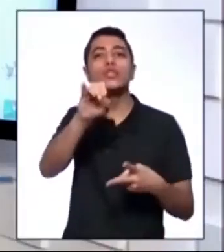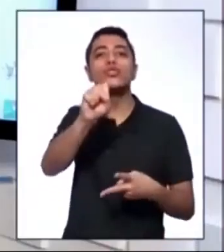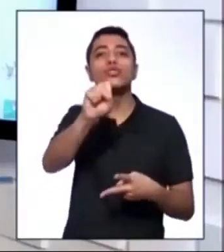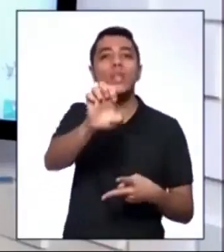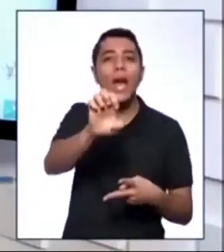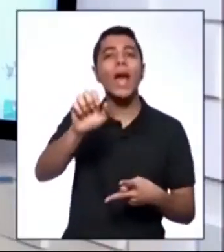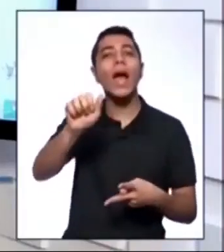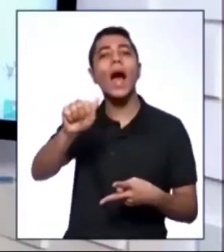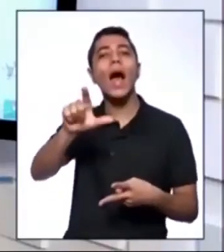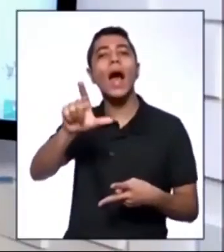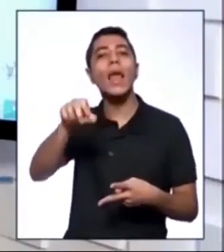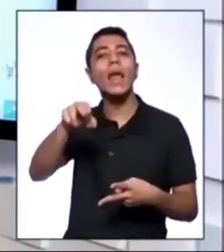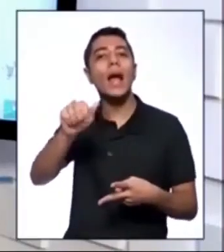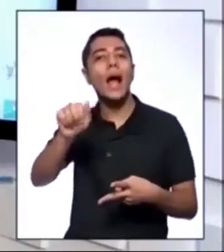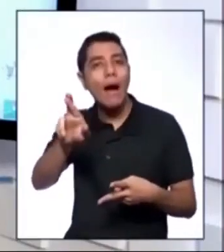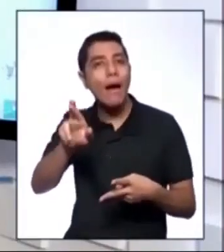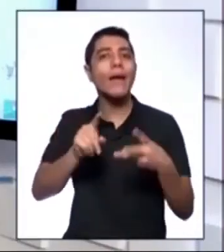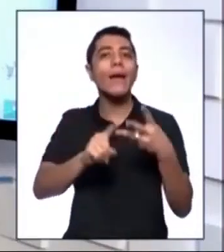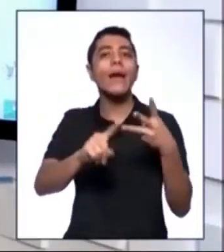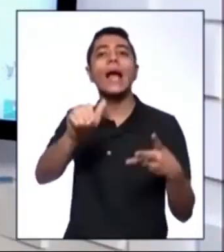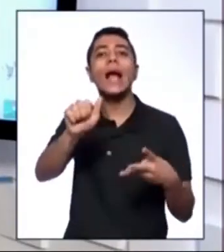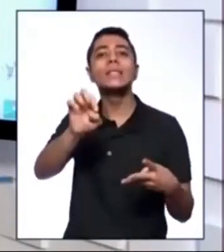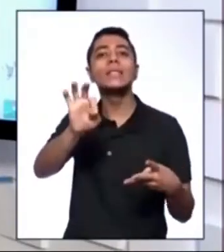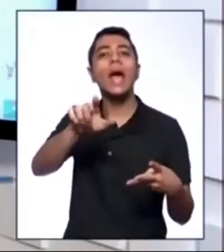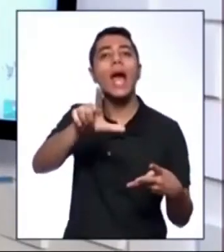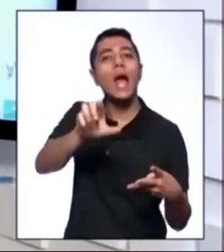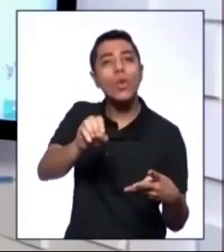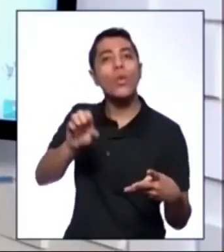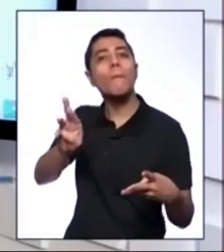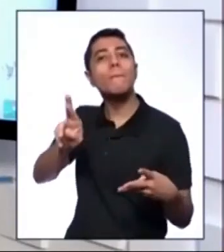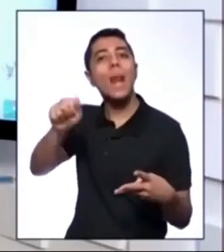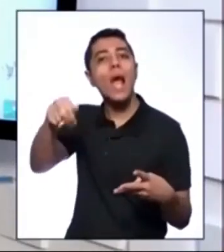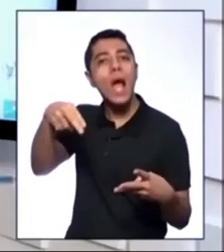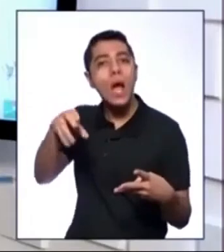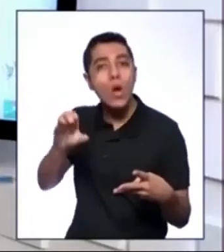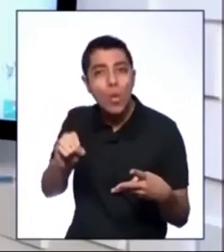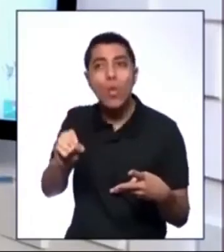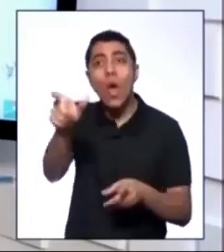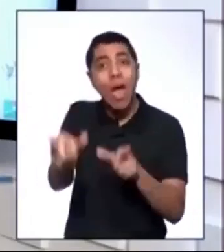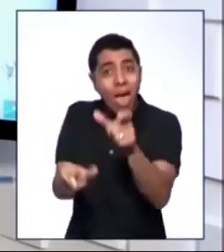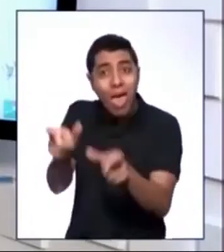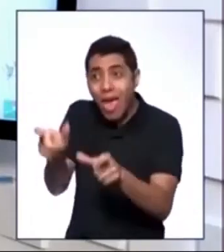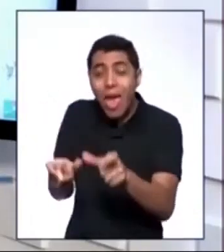que incrível! Somente assim esses nomes da literatura que são